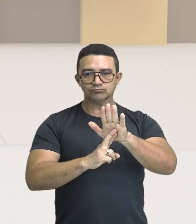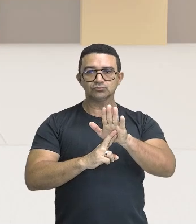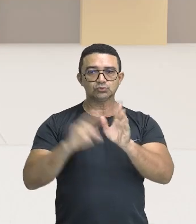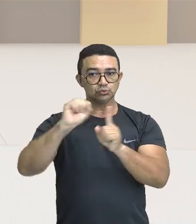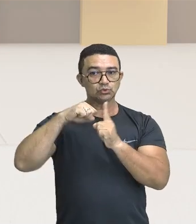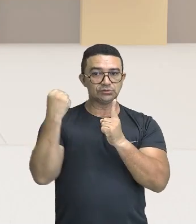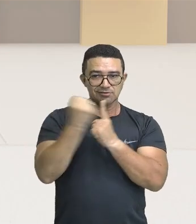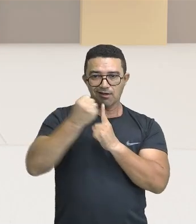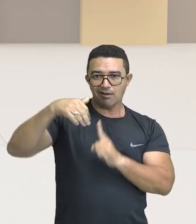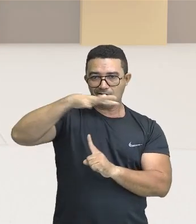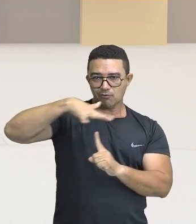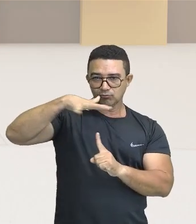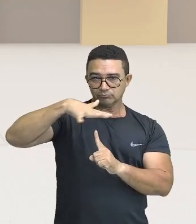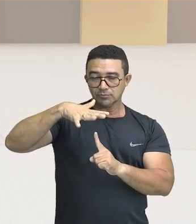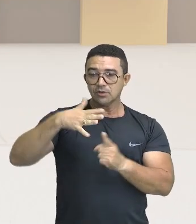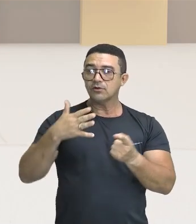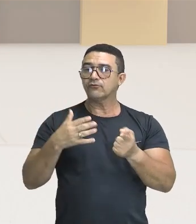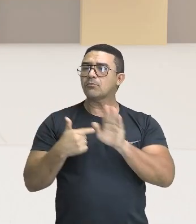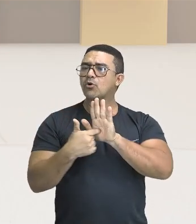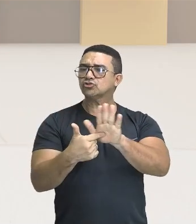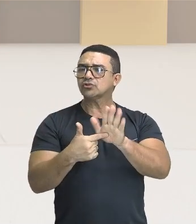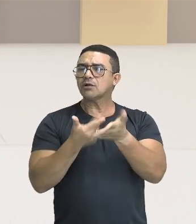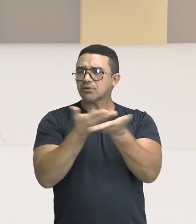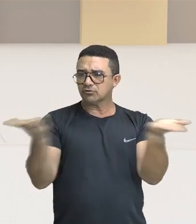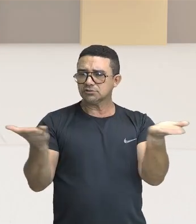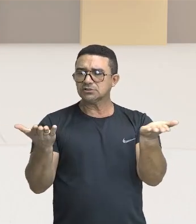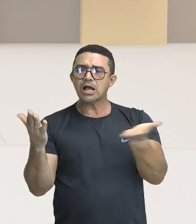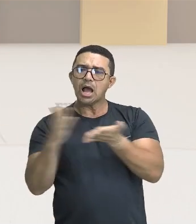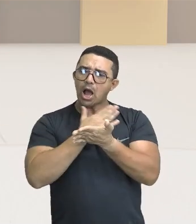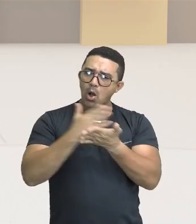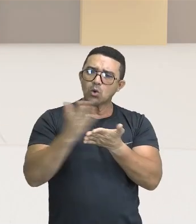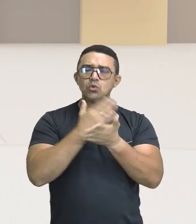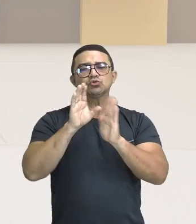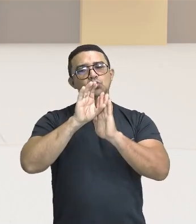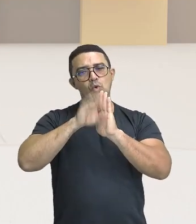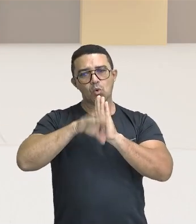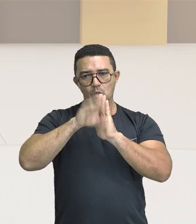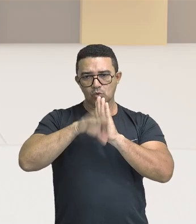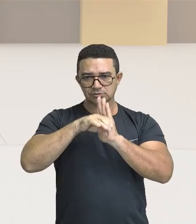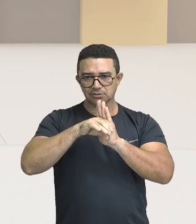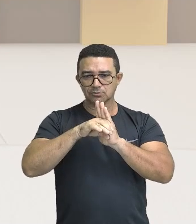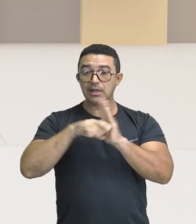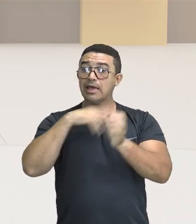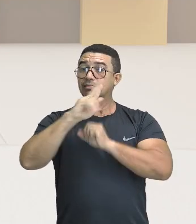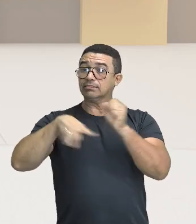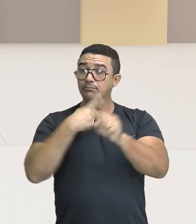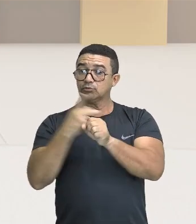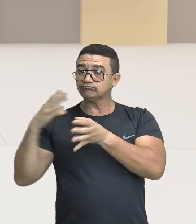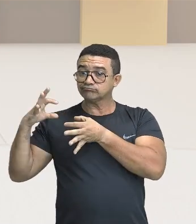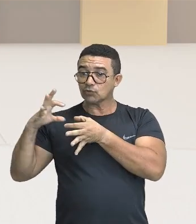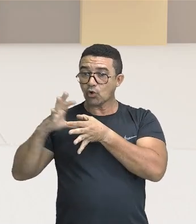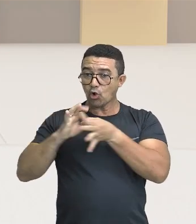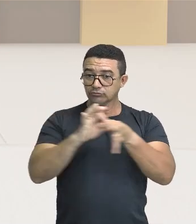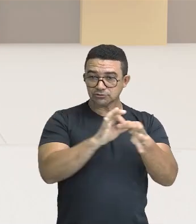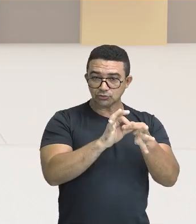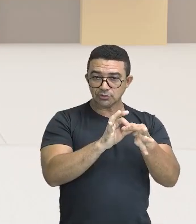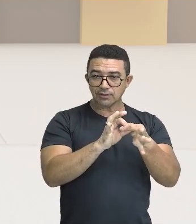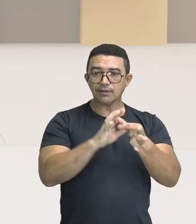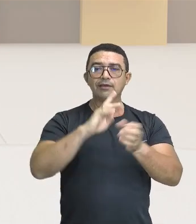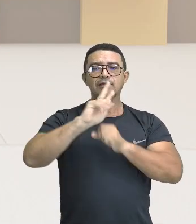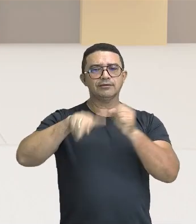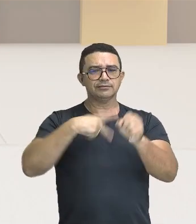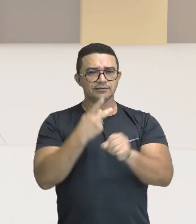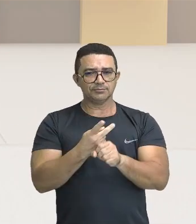trazer aqui para vocês algumas definições, que é para nós nos contextualizarmos e a seguir passarmos para